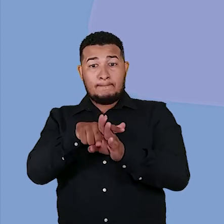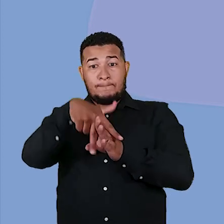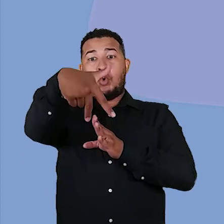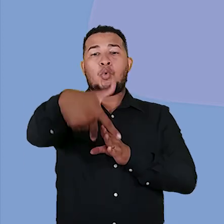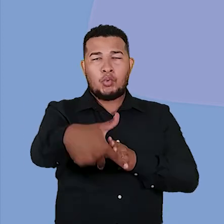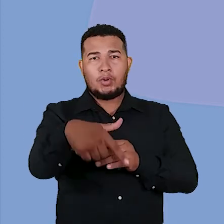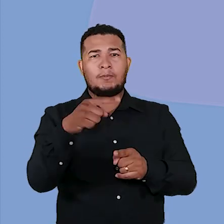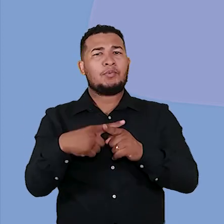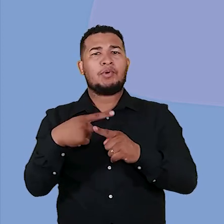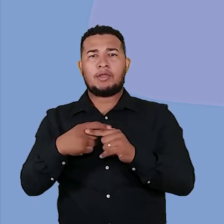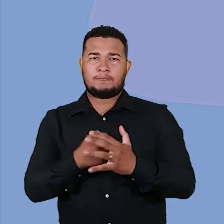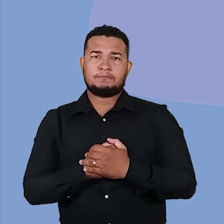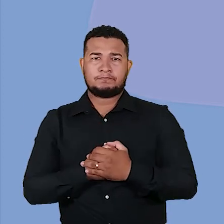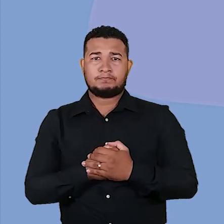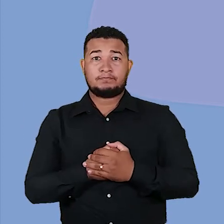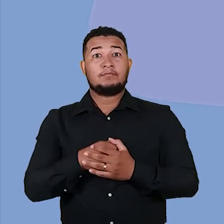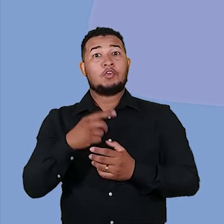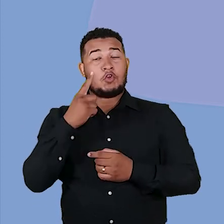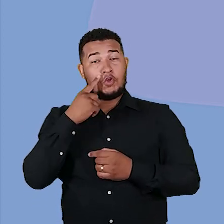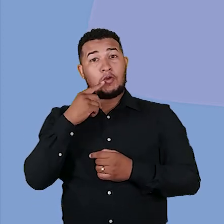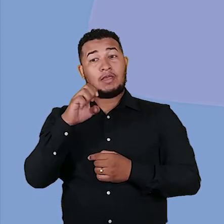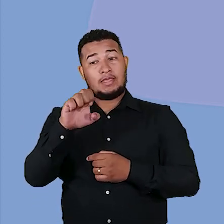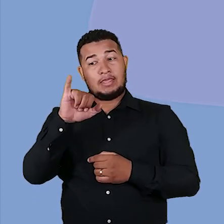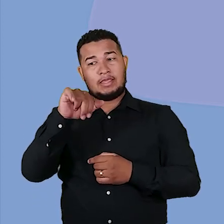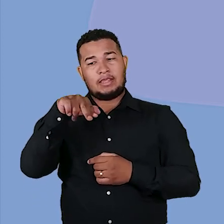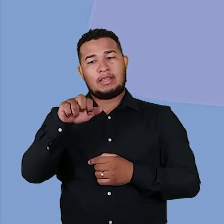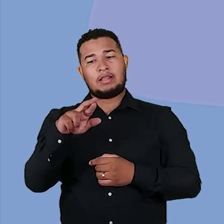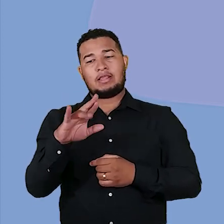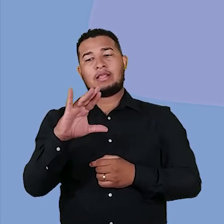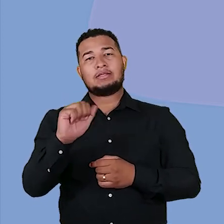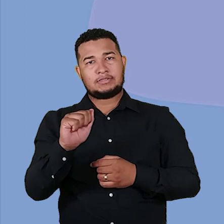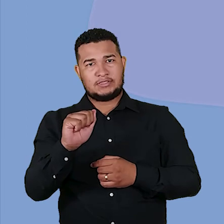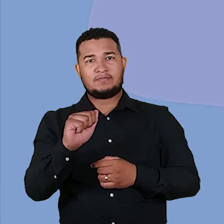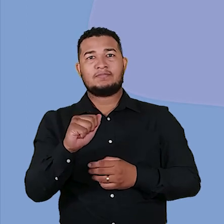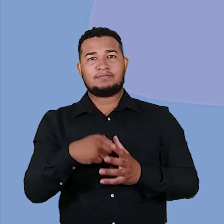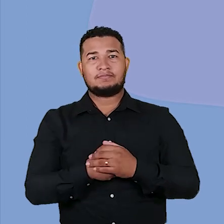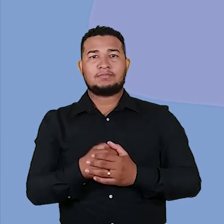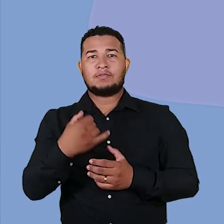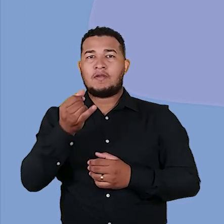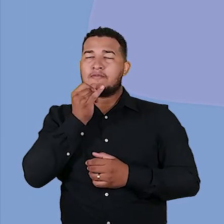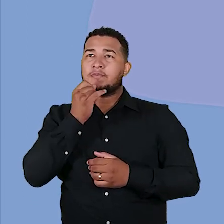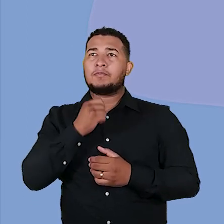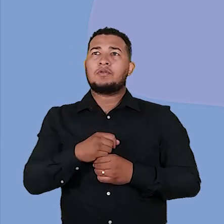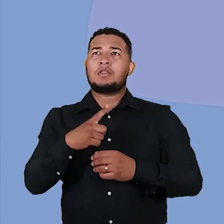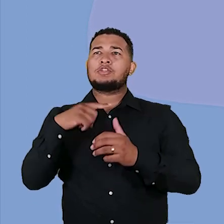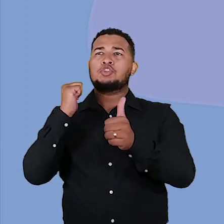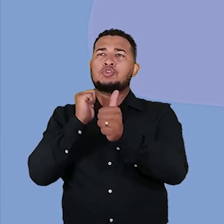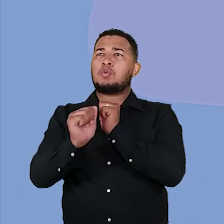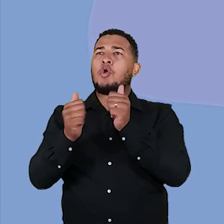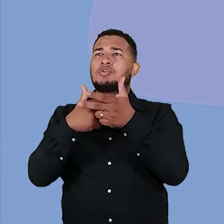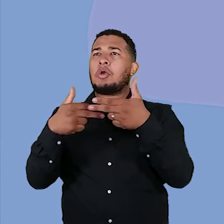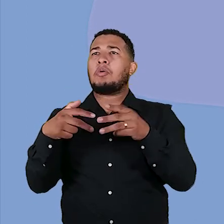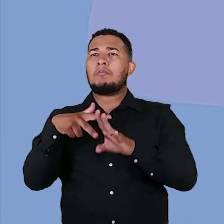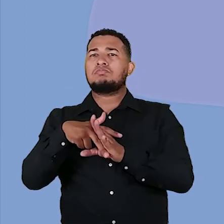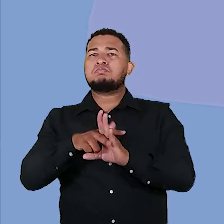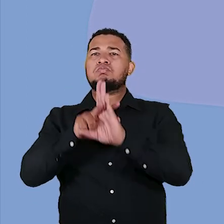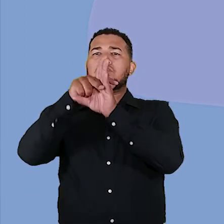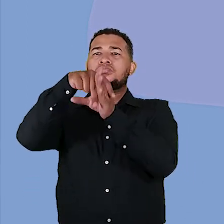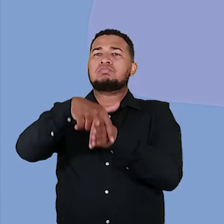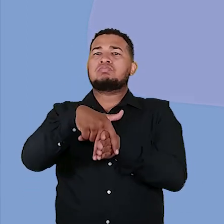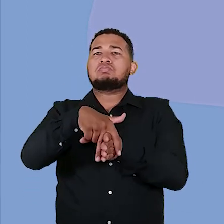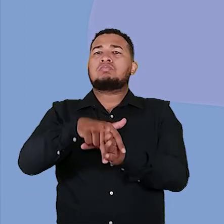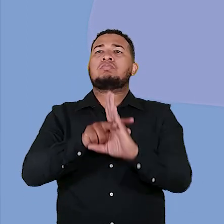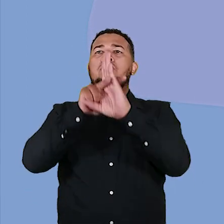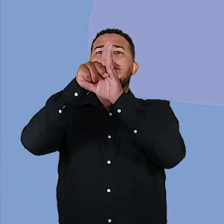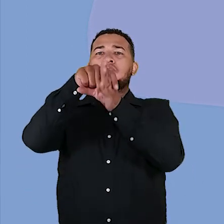bruscamente. Gente, novamente, outro exemplo de inércia. Você está lá vendo, sei lá, você está vendo algum esporte de